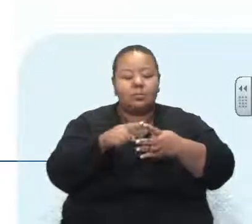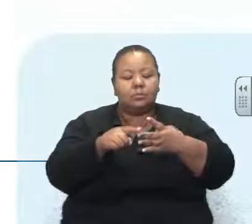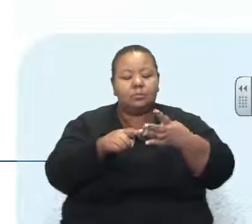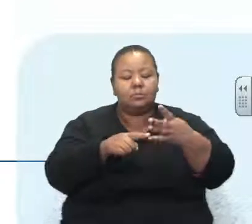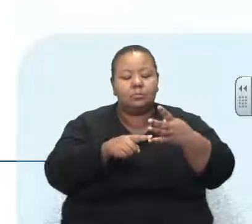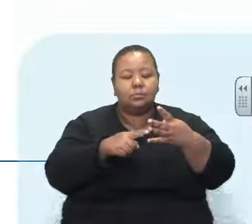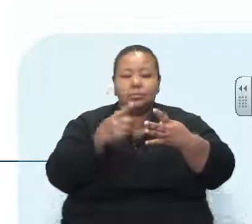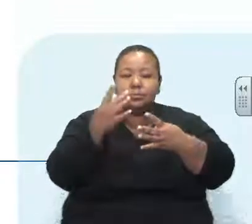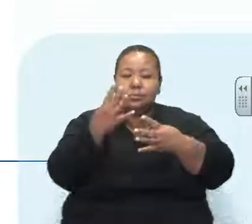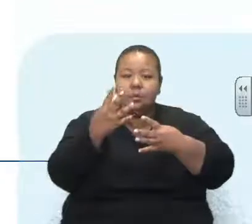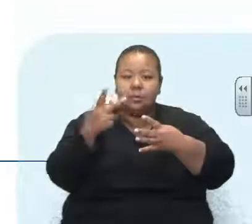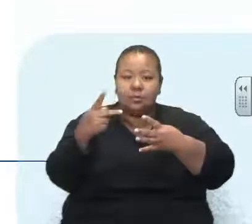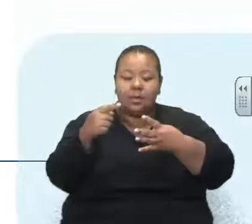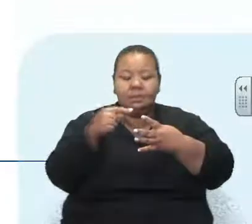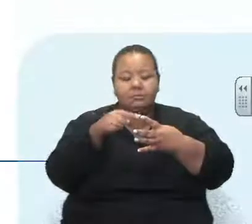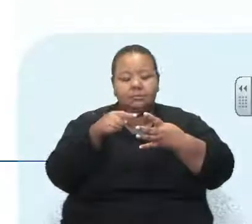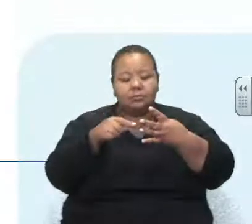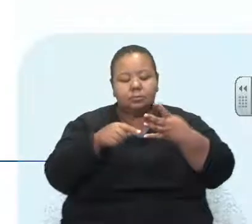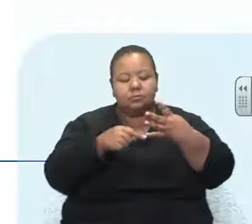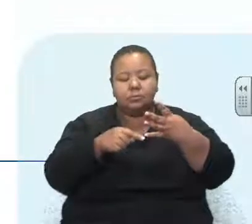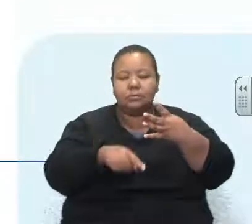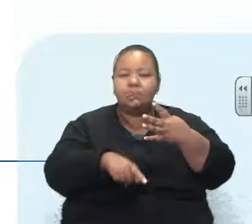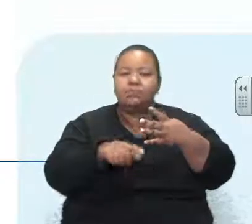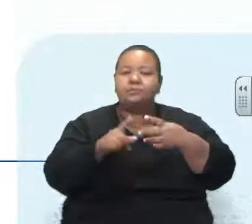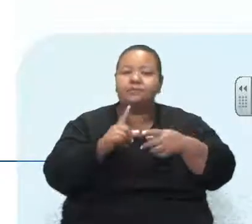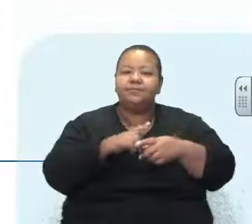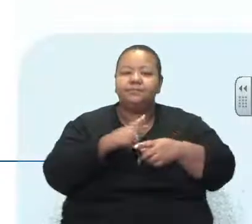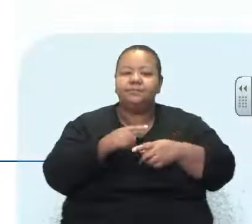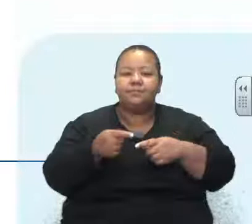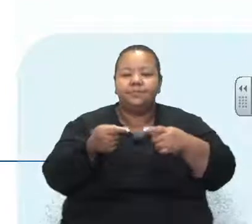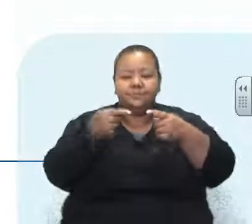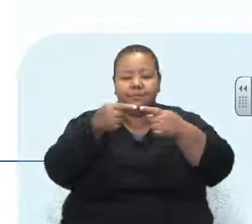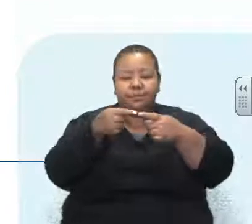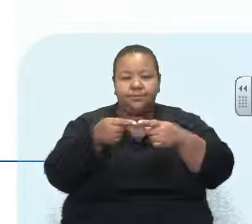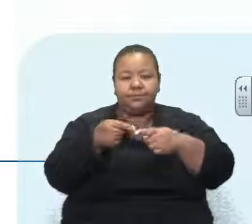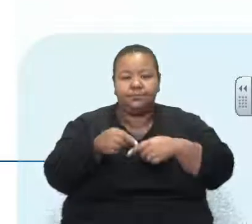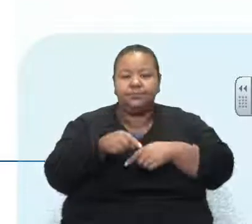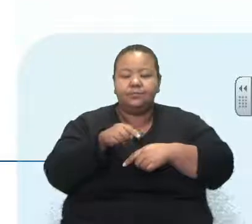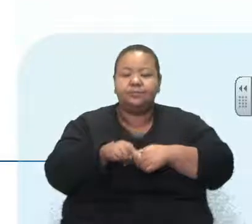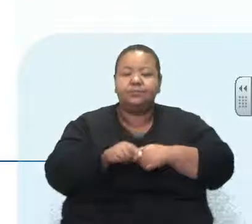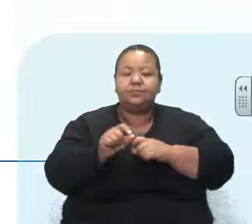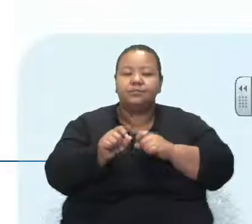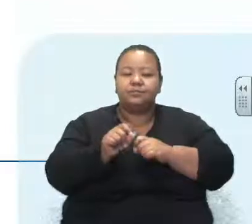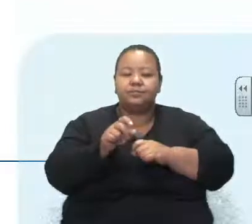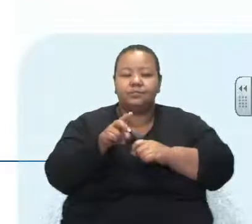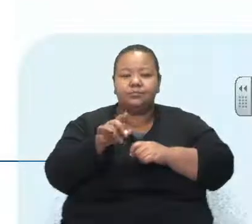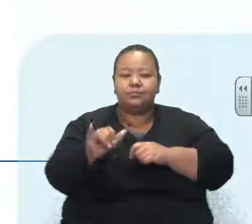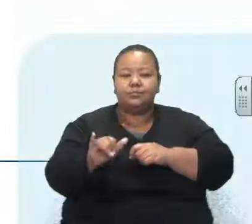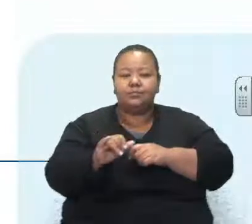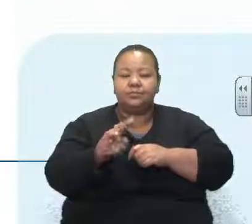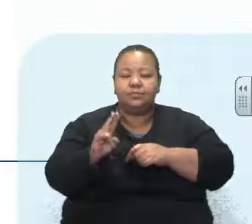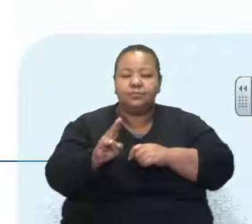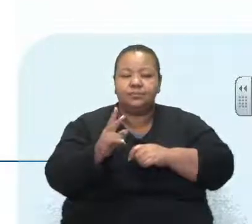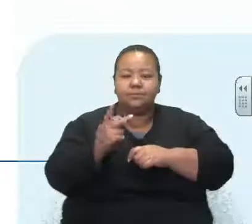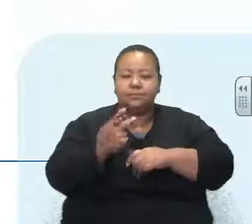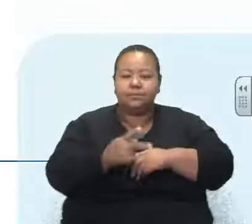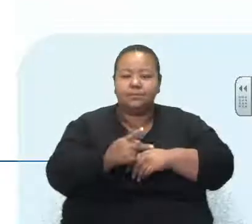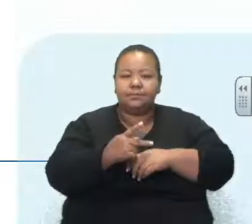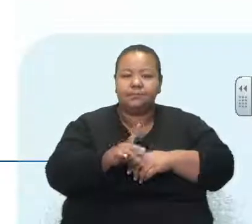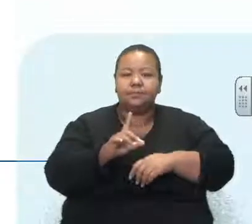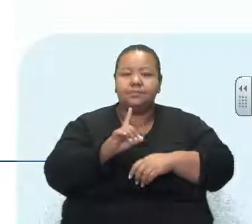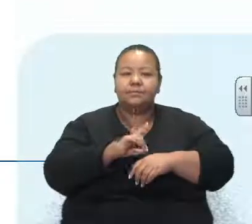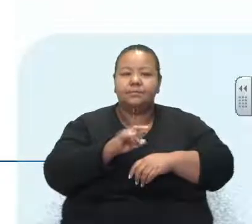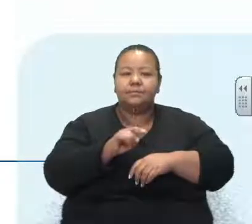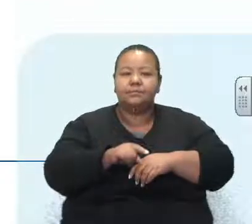promoção, preço. E aí, meu produto que está diretamente ligado, como que eu vou trabalhar ele? E aí eu tenho o